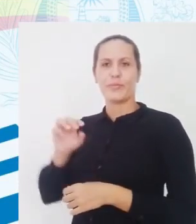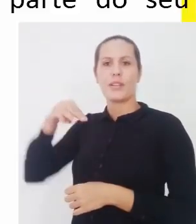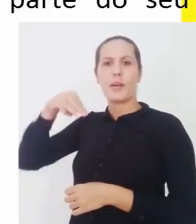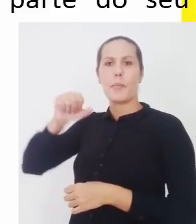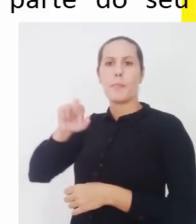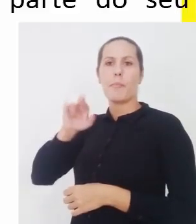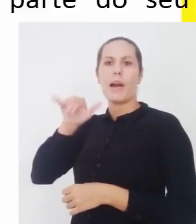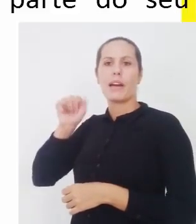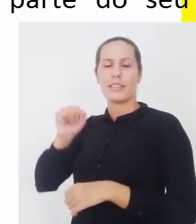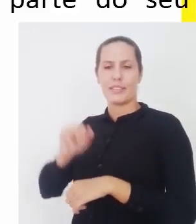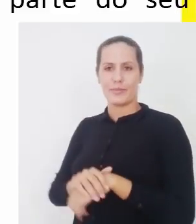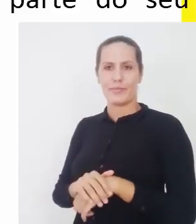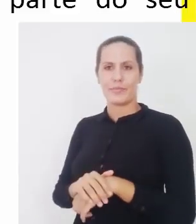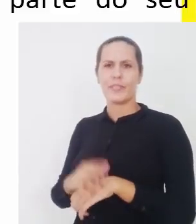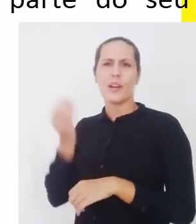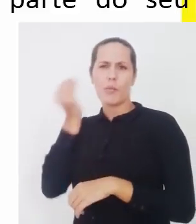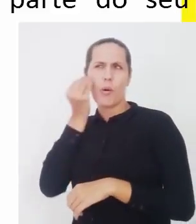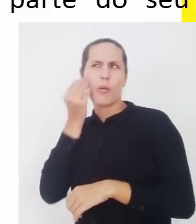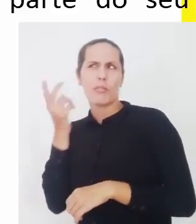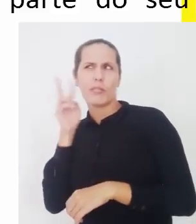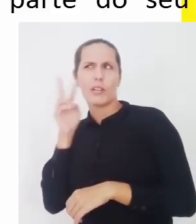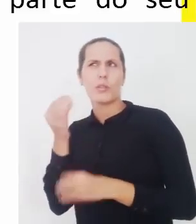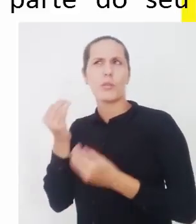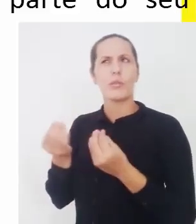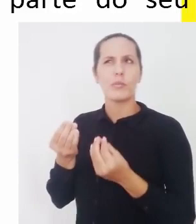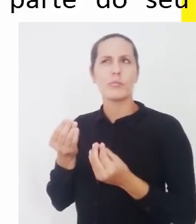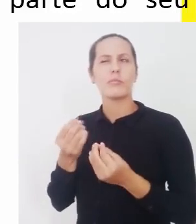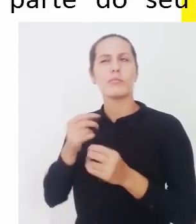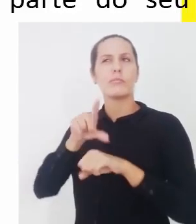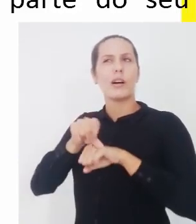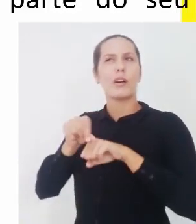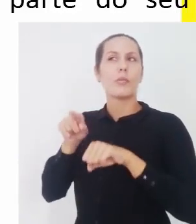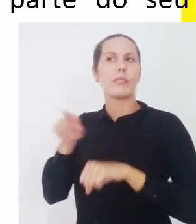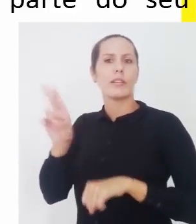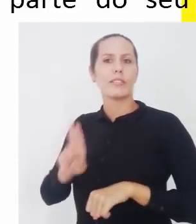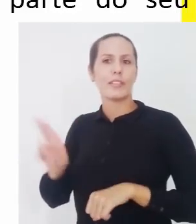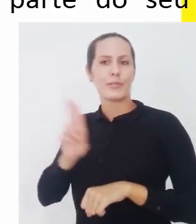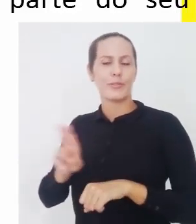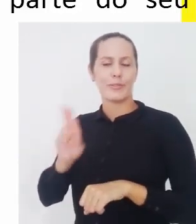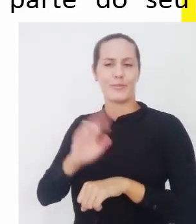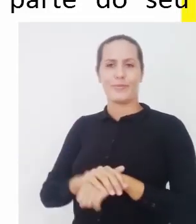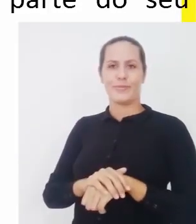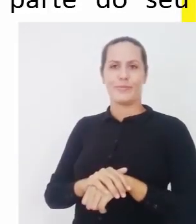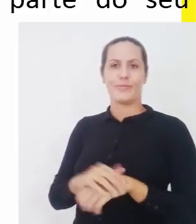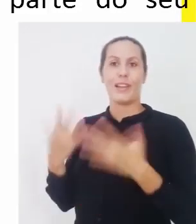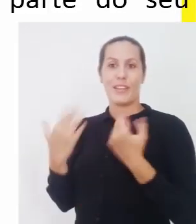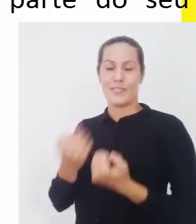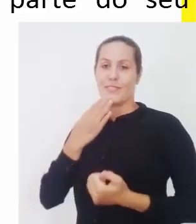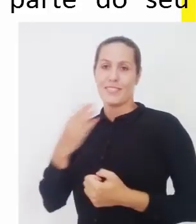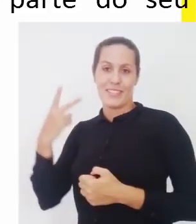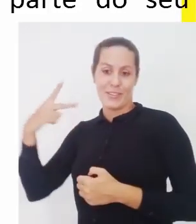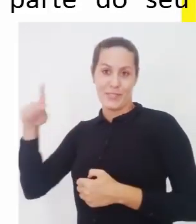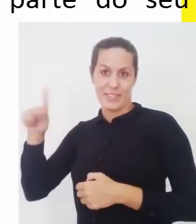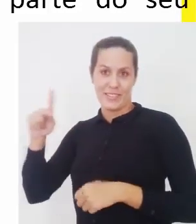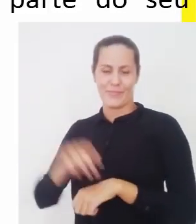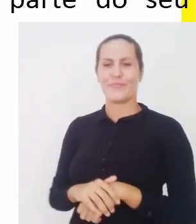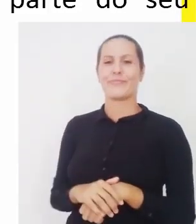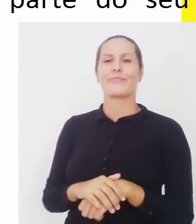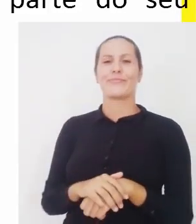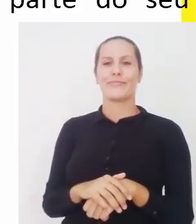um pouquinho. Segundo o Gabriel, o Náutico é um time que há mais de 100 anos vem proporcionando à sua torcida